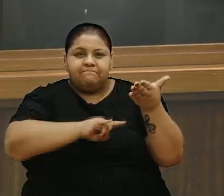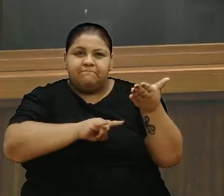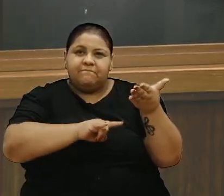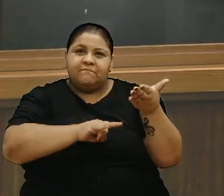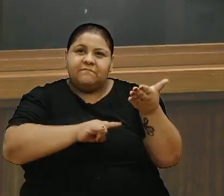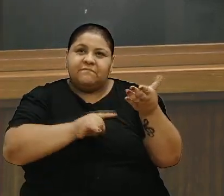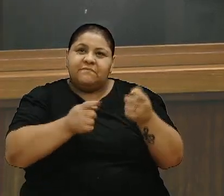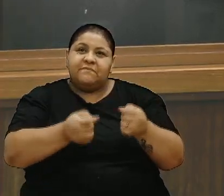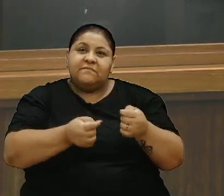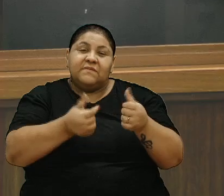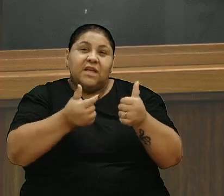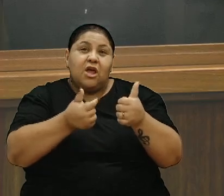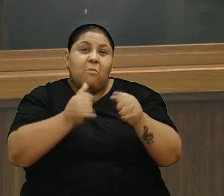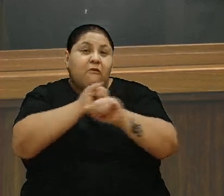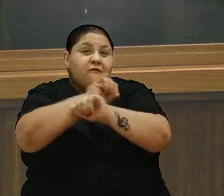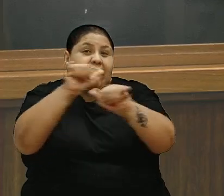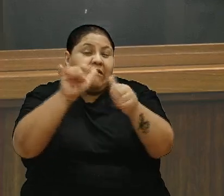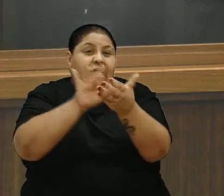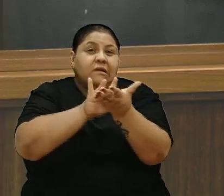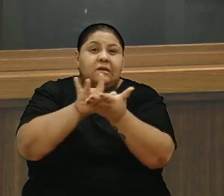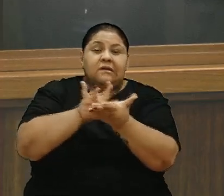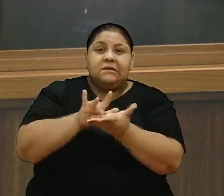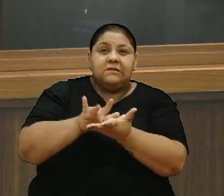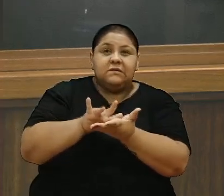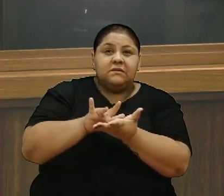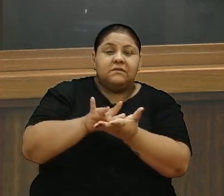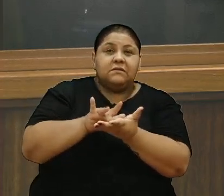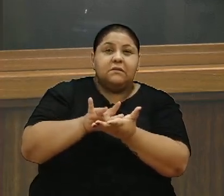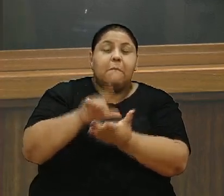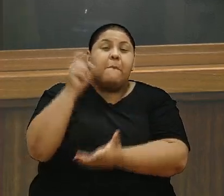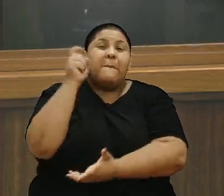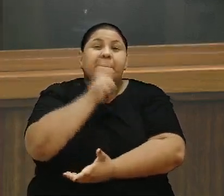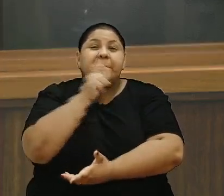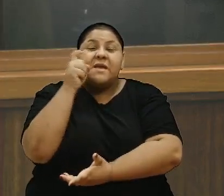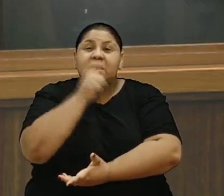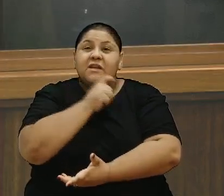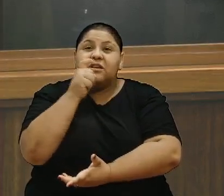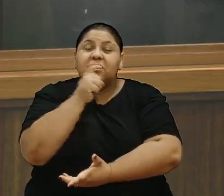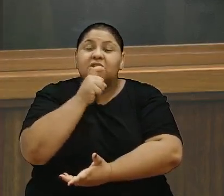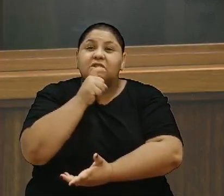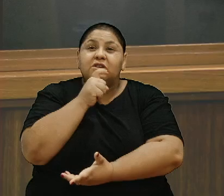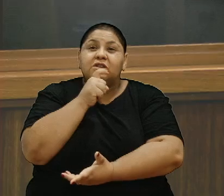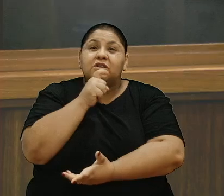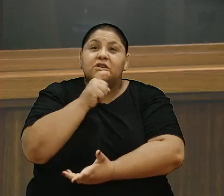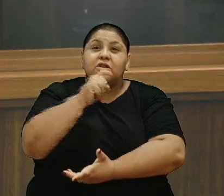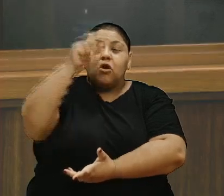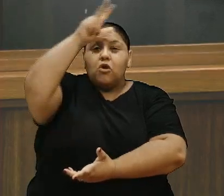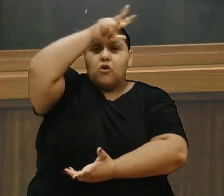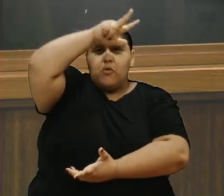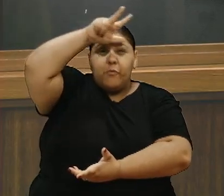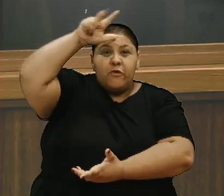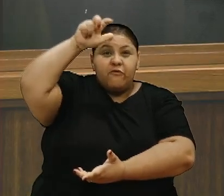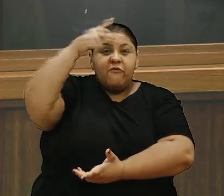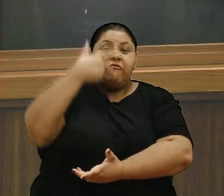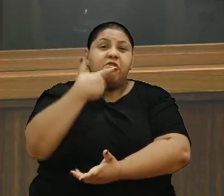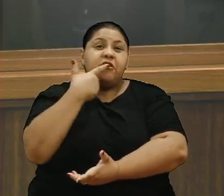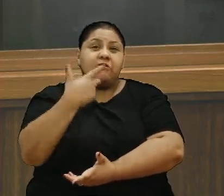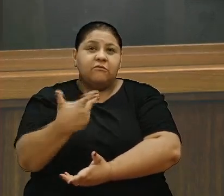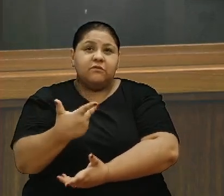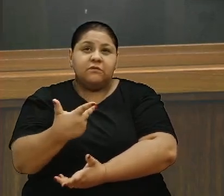é uma fake news, porque mente sobre o que o prefeito falou,